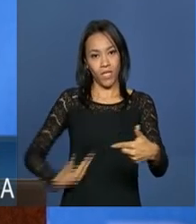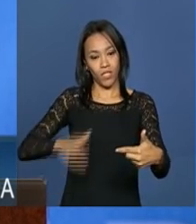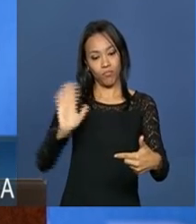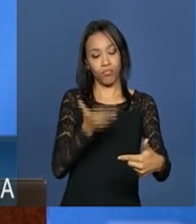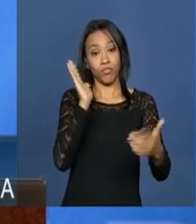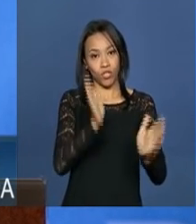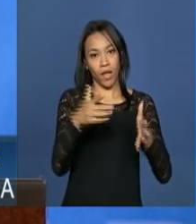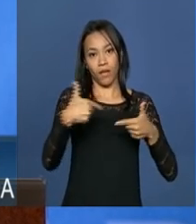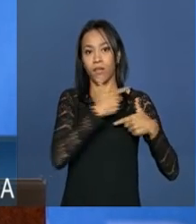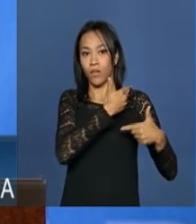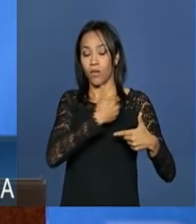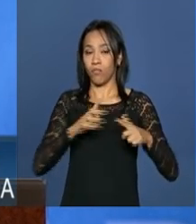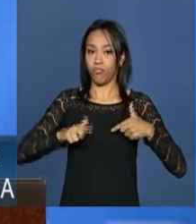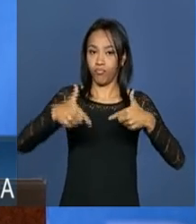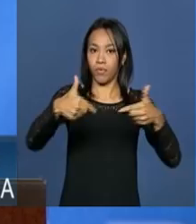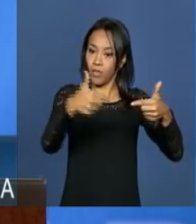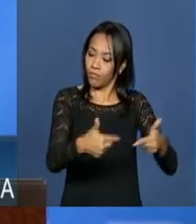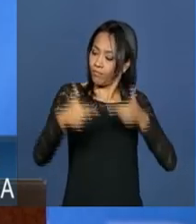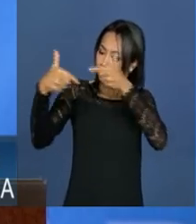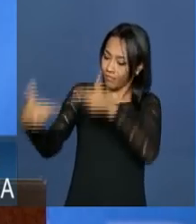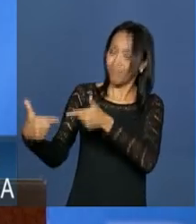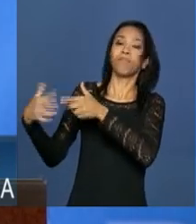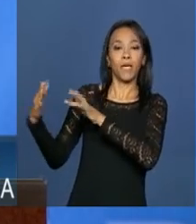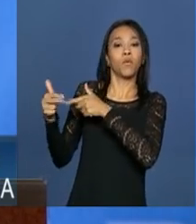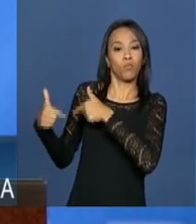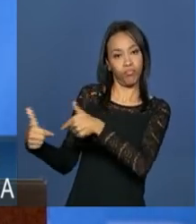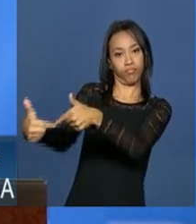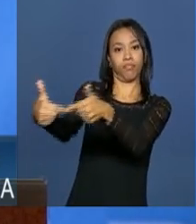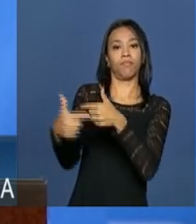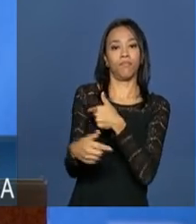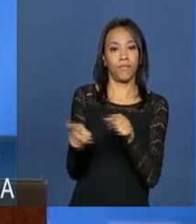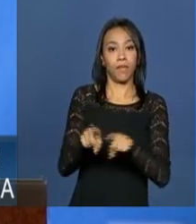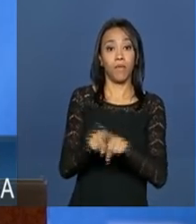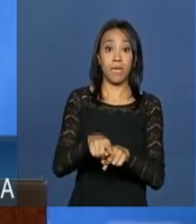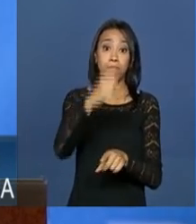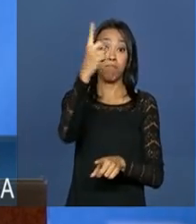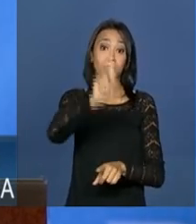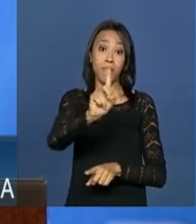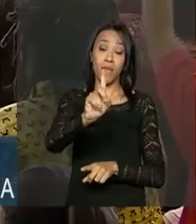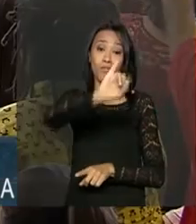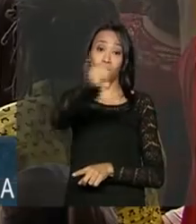muito melhor no dia 1o de janeiro de 2019.